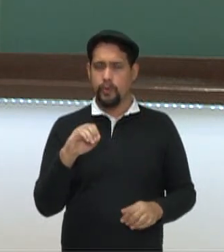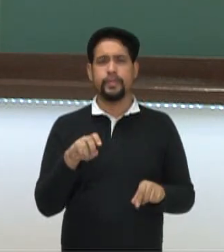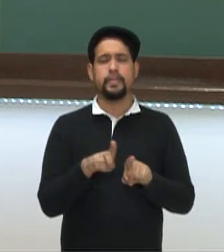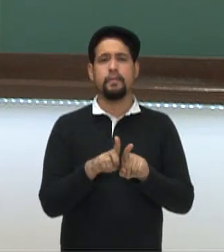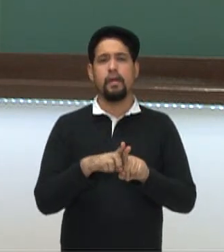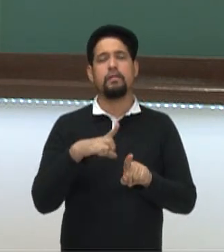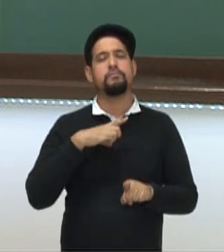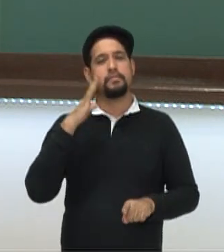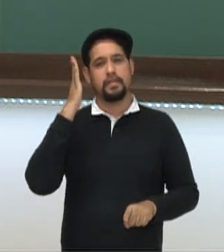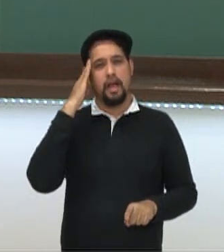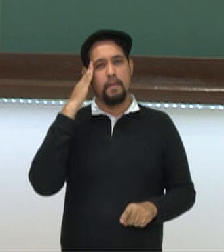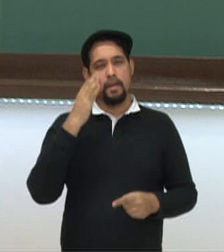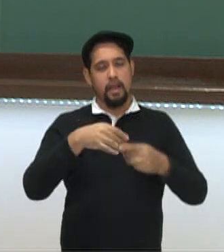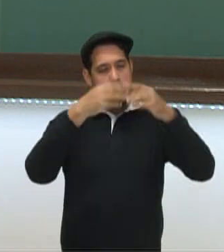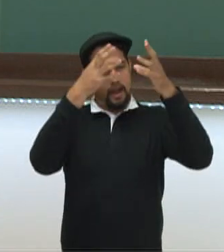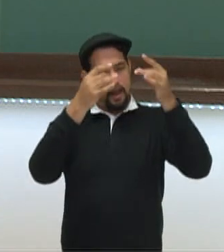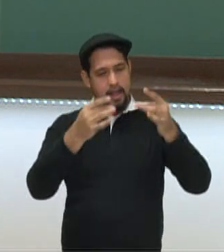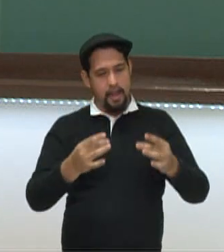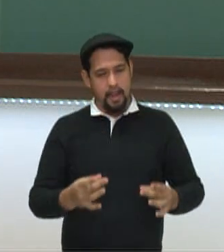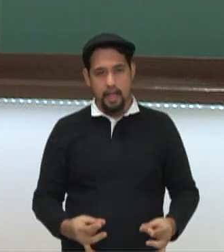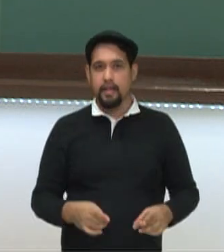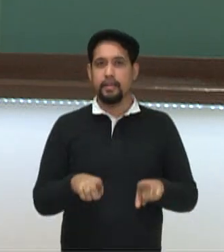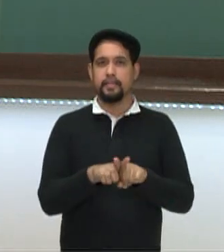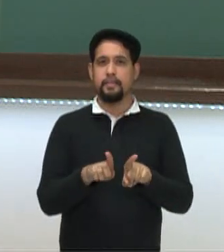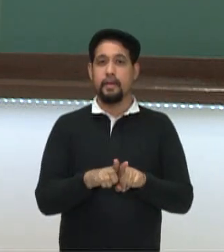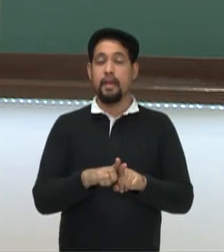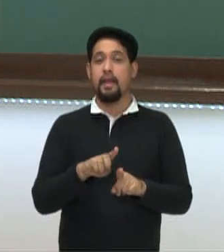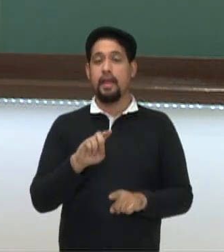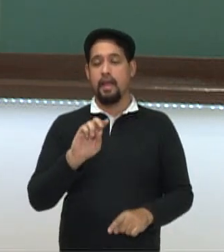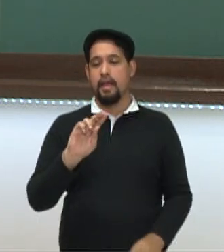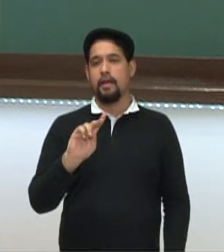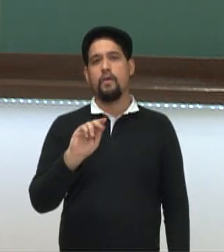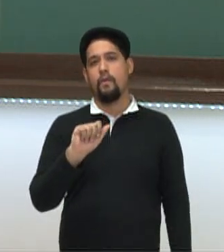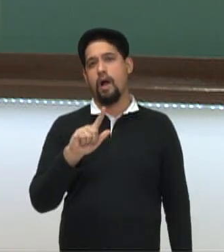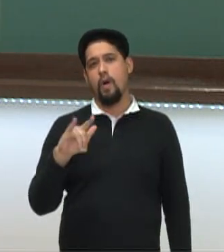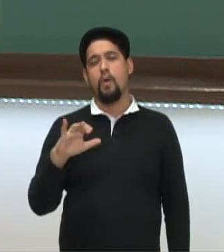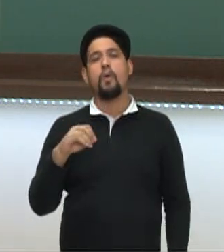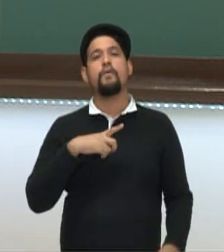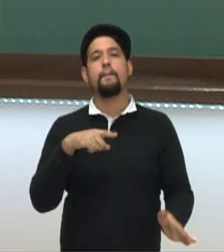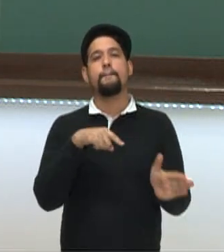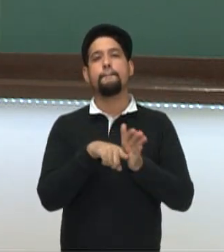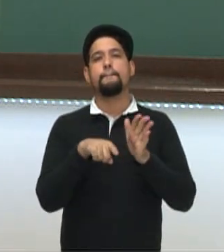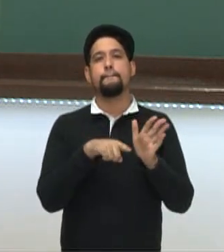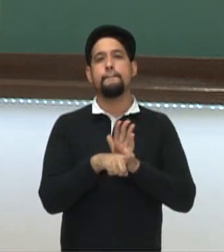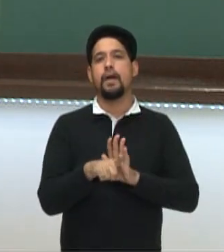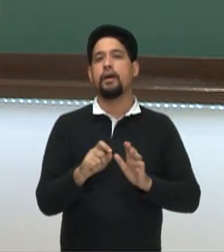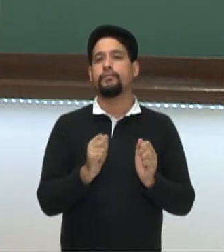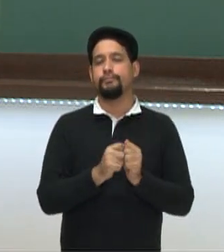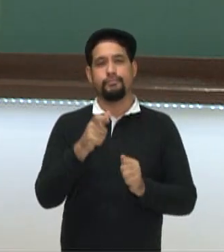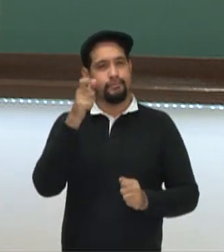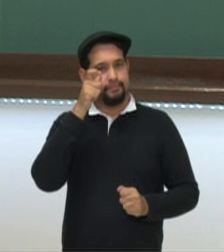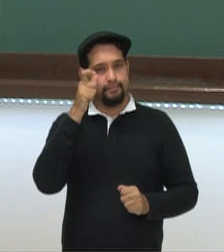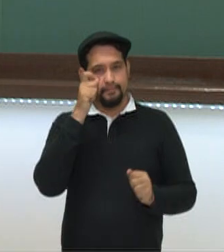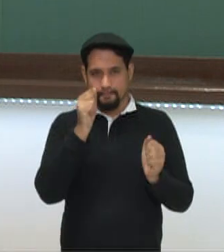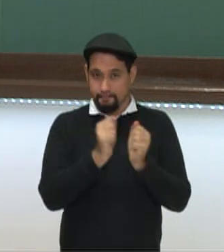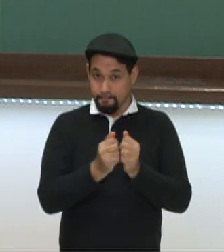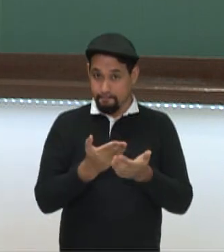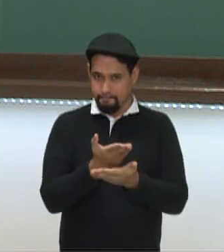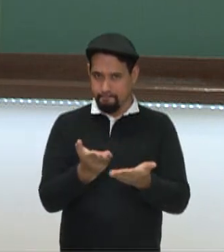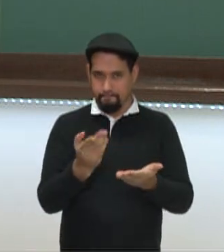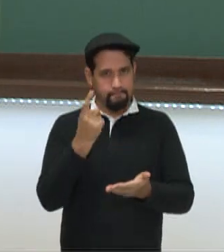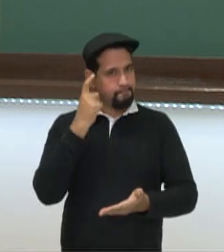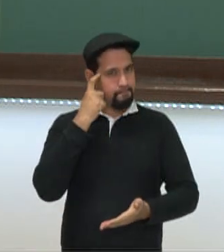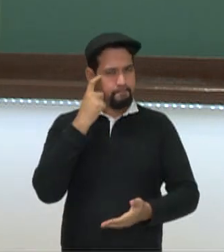Sabemos classificar os álcoois. E aí eu tenho uma questãozinha interessante para você